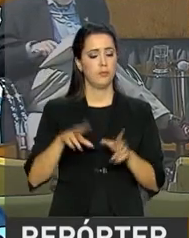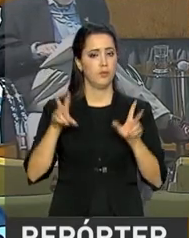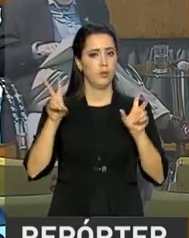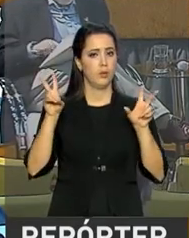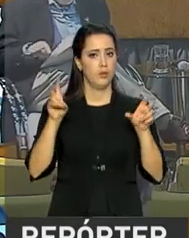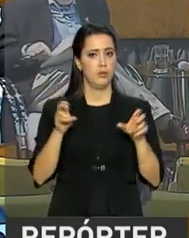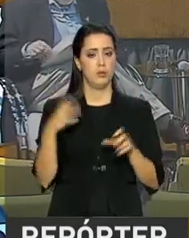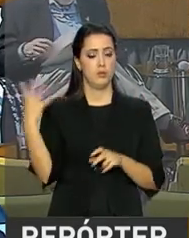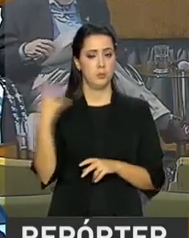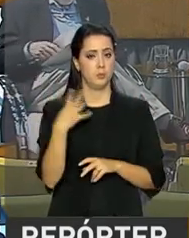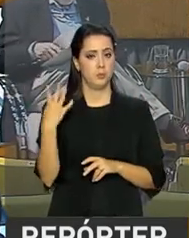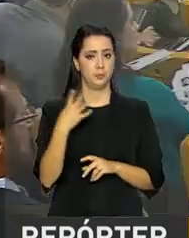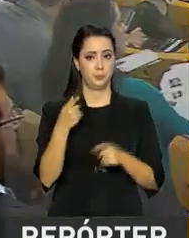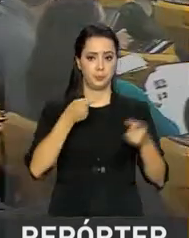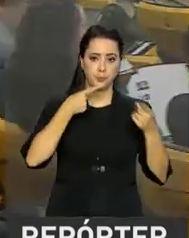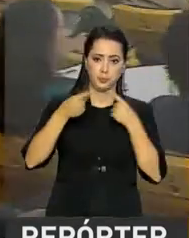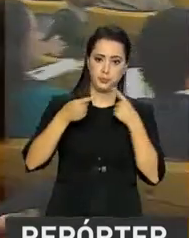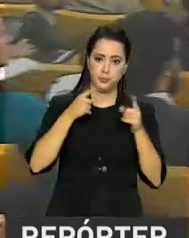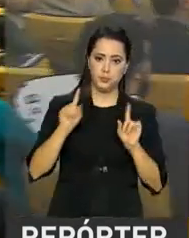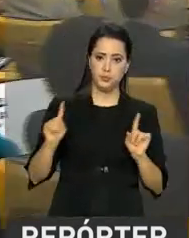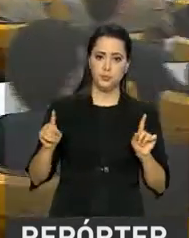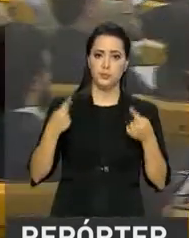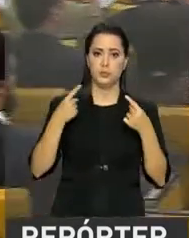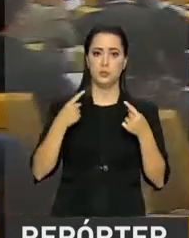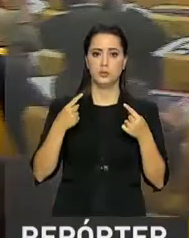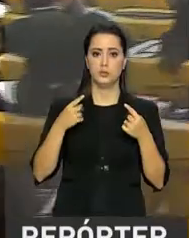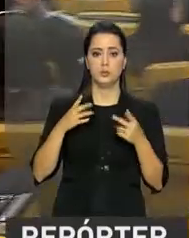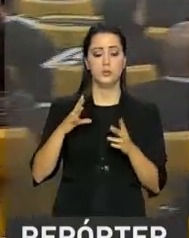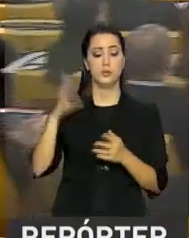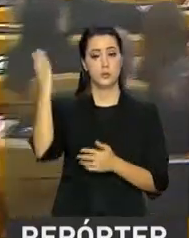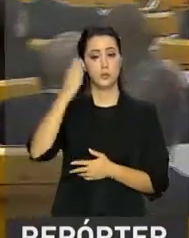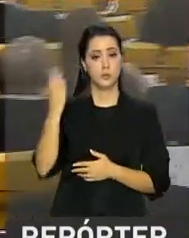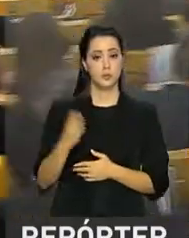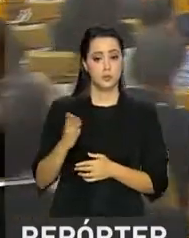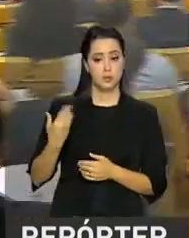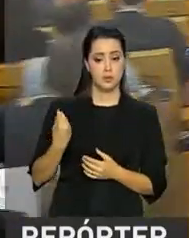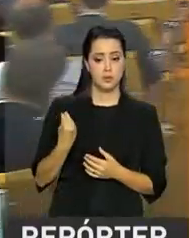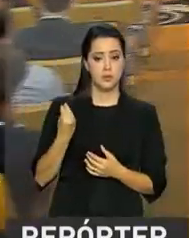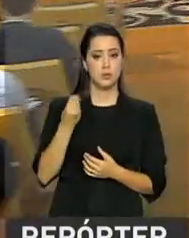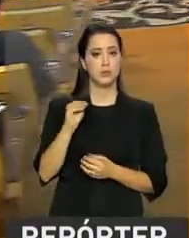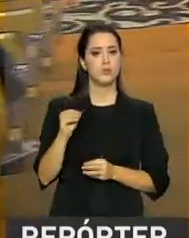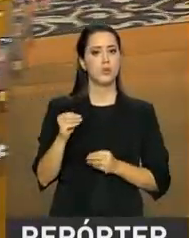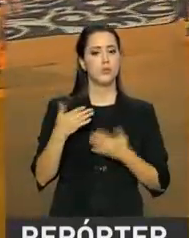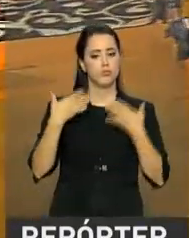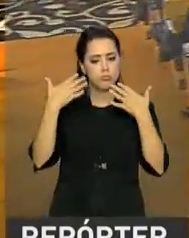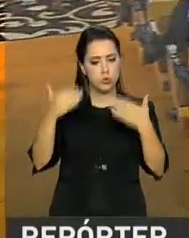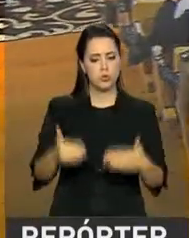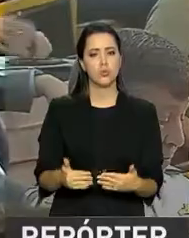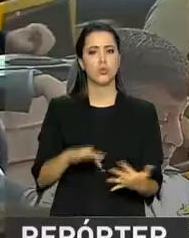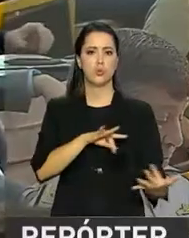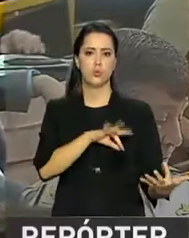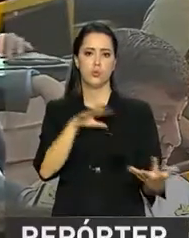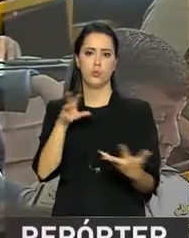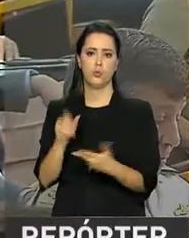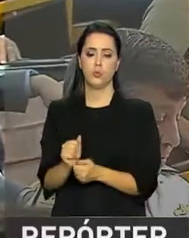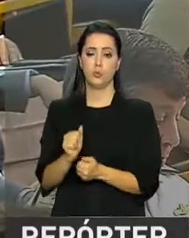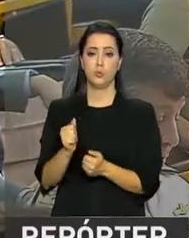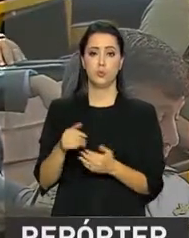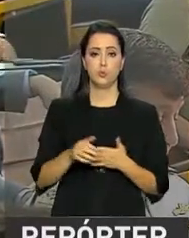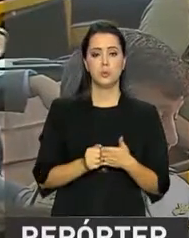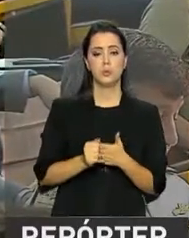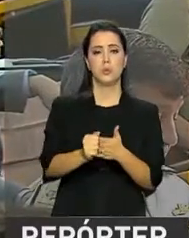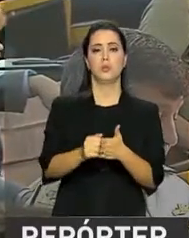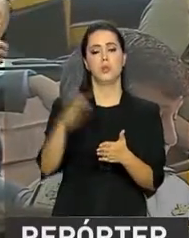foi os desafios do brasil na inserção internacional as idéias apresentadas no evento ajudou a direcionar o